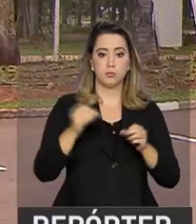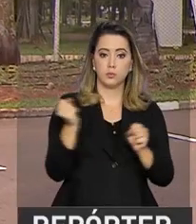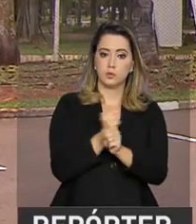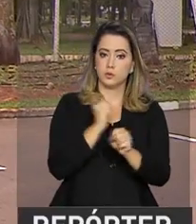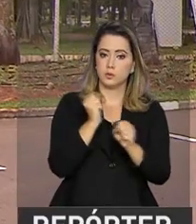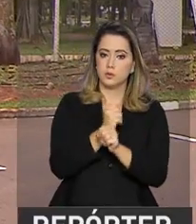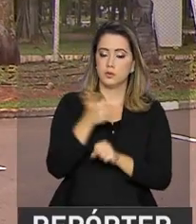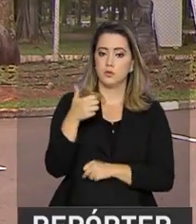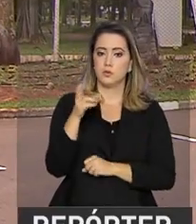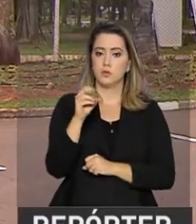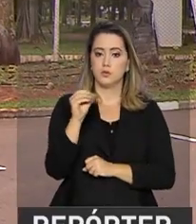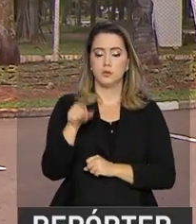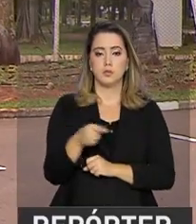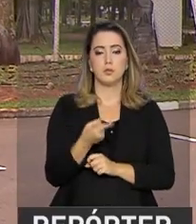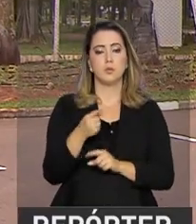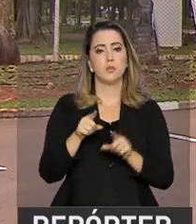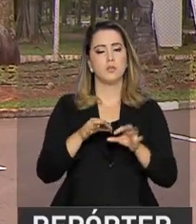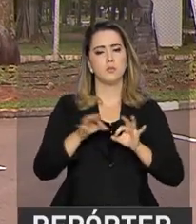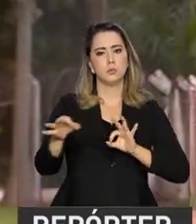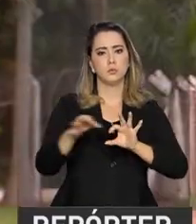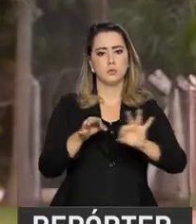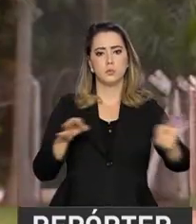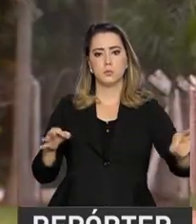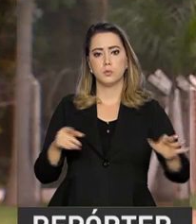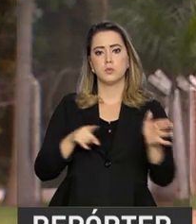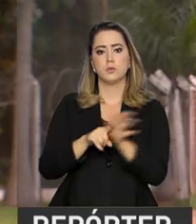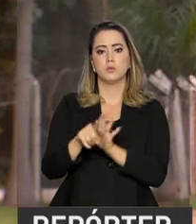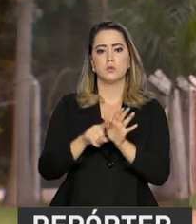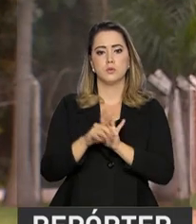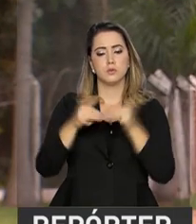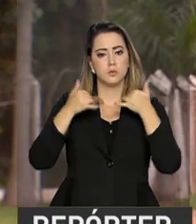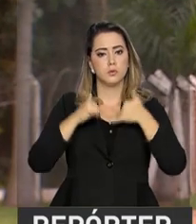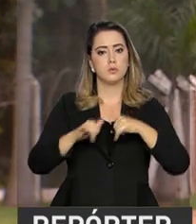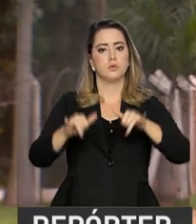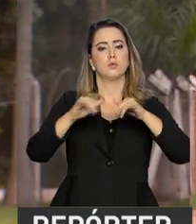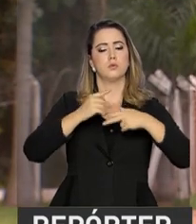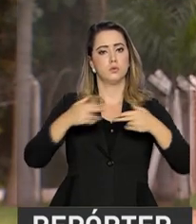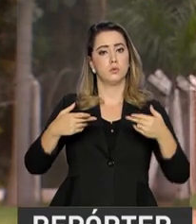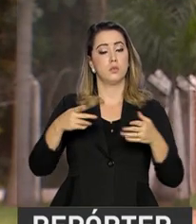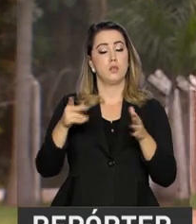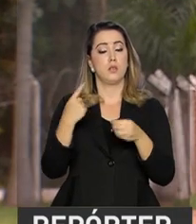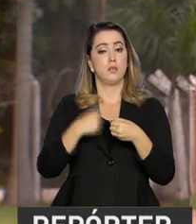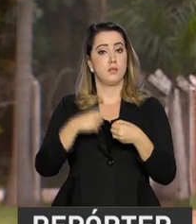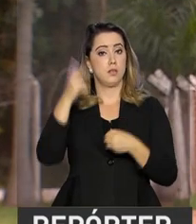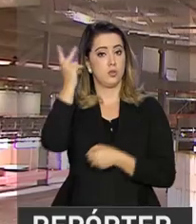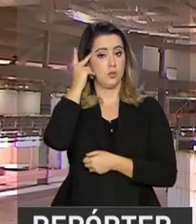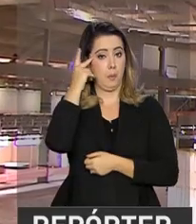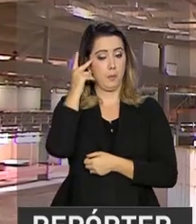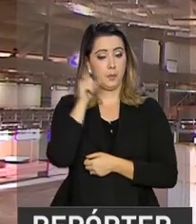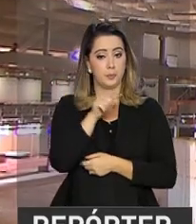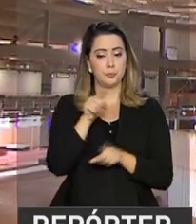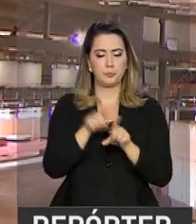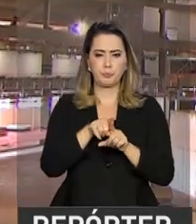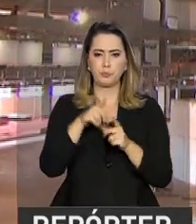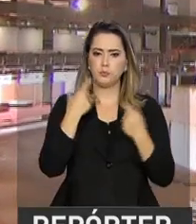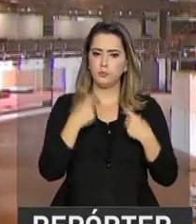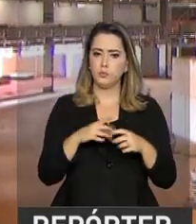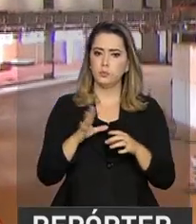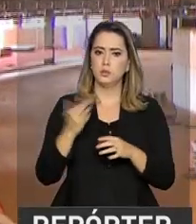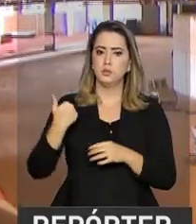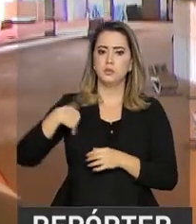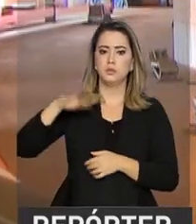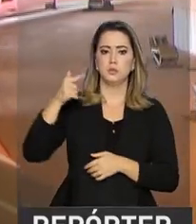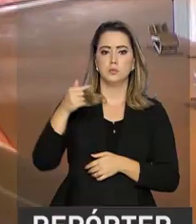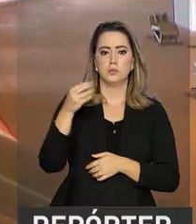quadrados dentro do campus do Centro Nacional de Pesquisa em Energias e Materiais, em Campinas, São Paulo. O edifício já está com mais